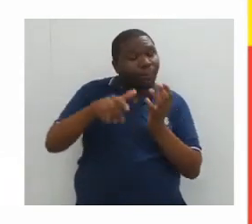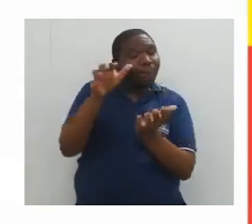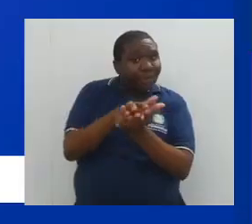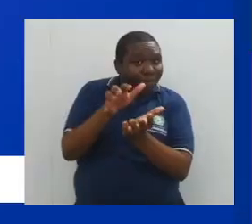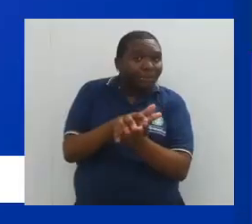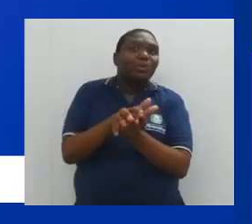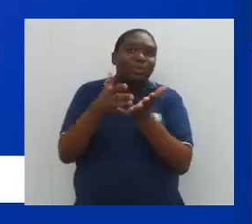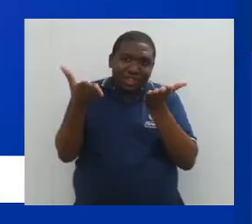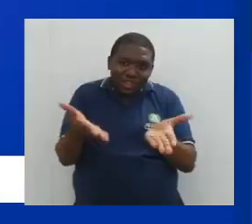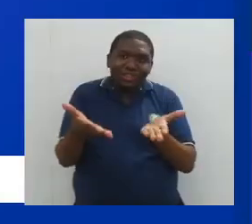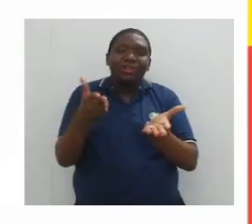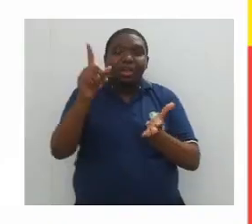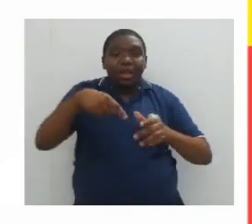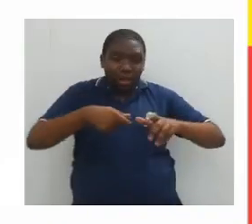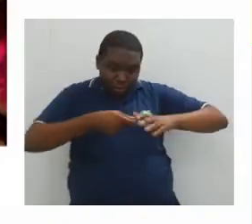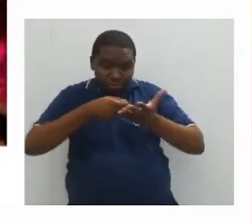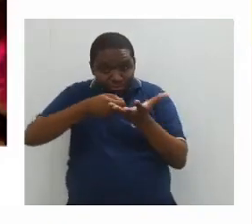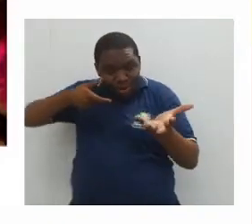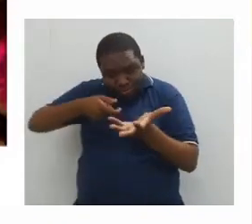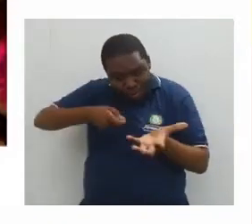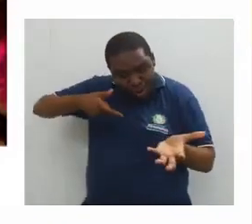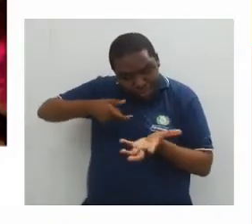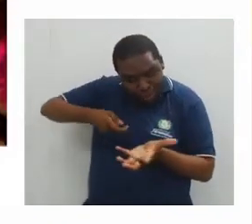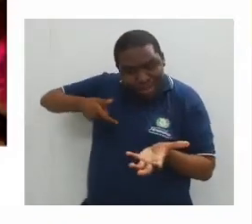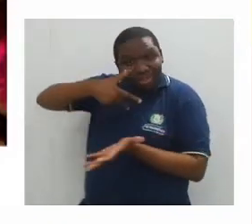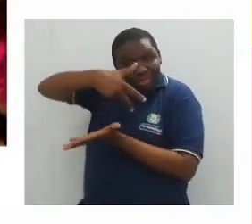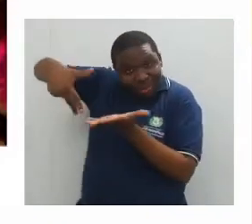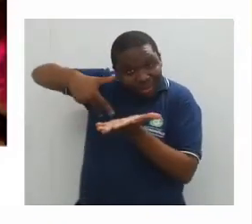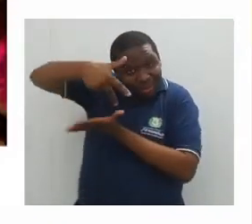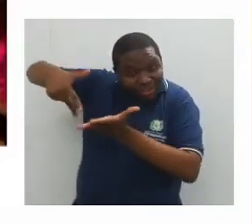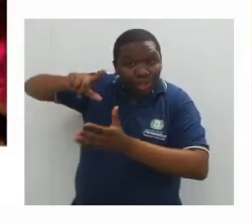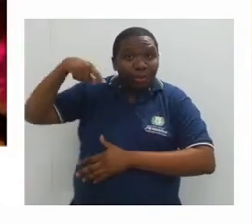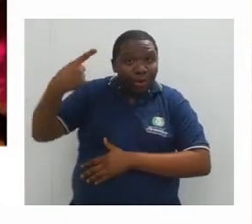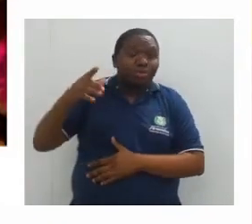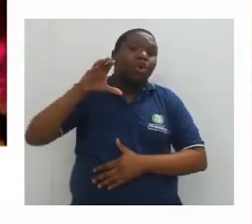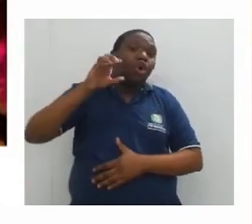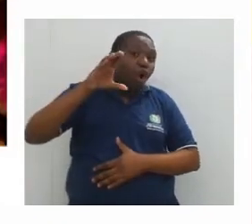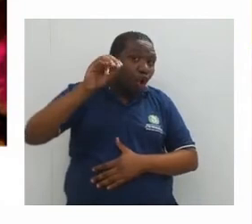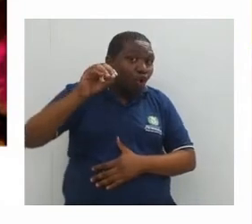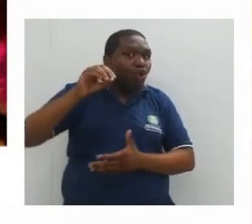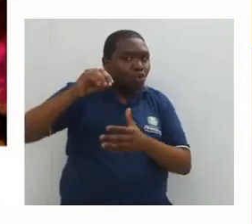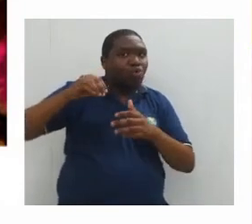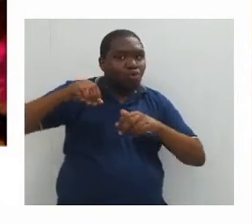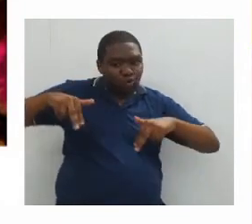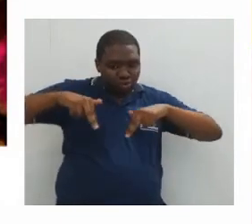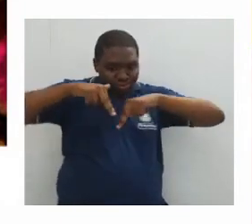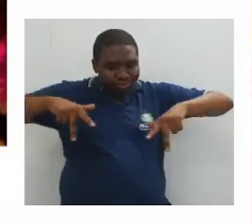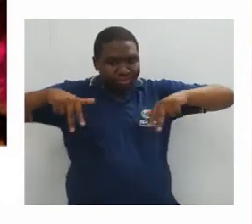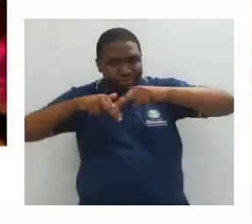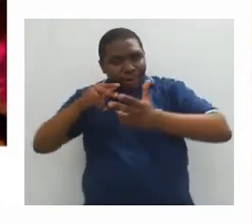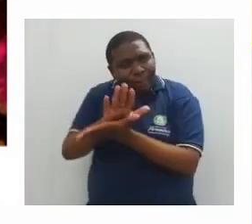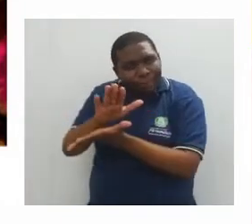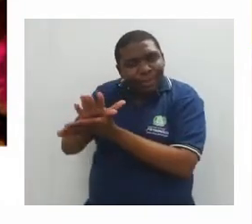foi justamente o quê? O caboclinho, não é isso? E o próximo foi o coco. Lembrando que na próxima aula, se eu não me engano, a gente